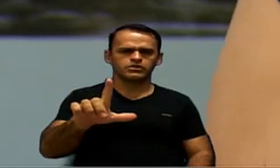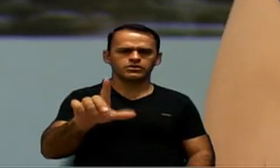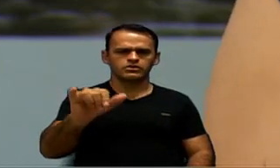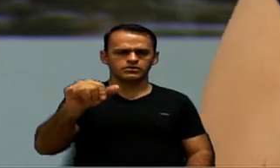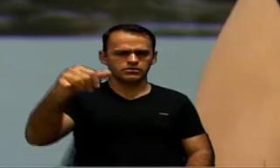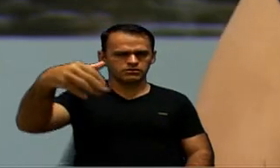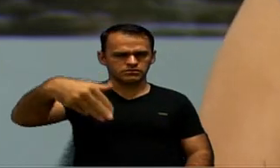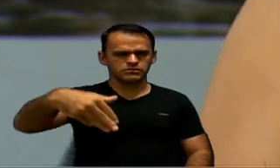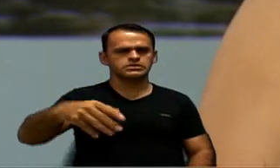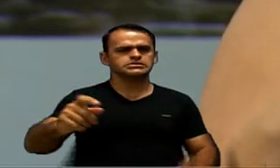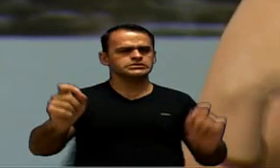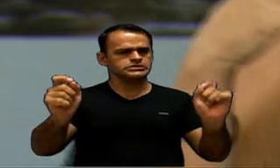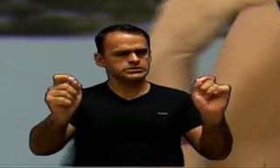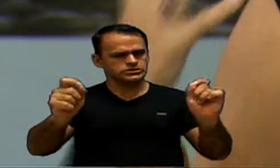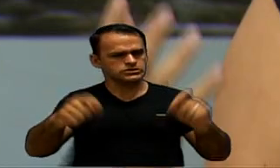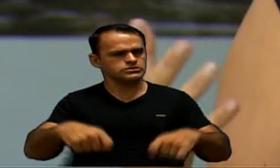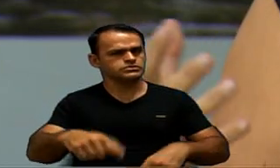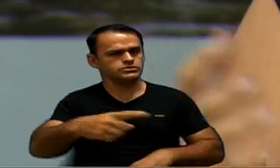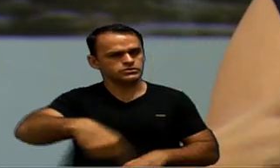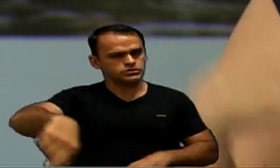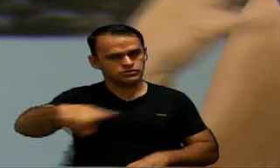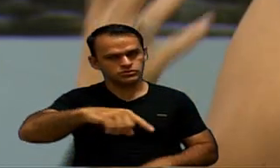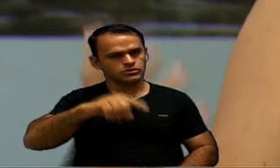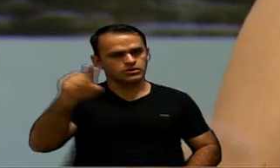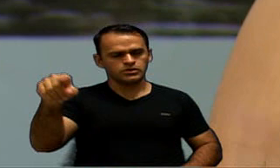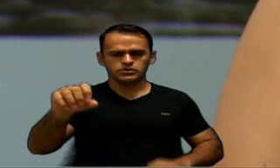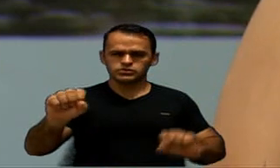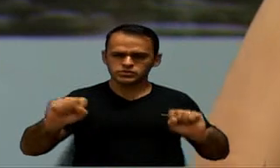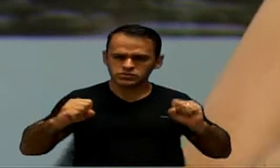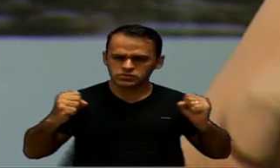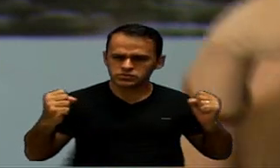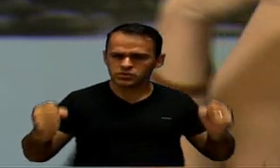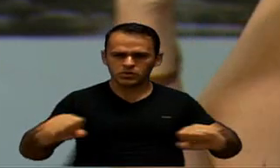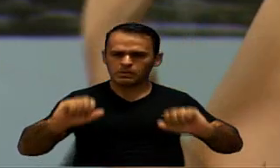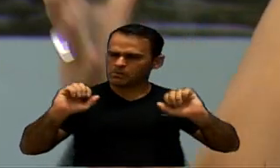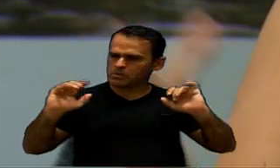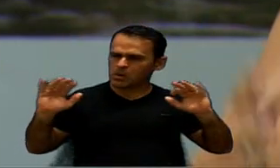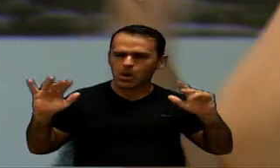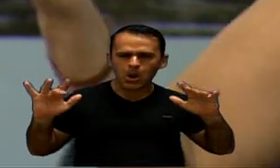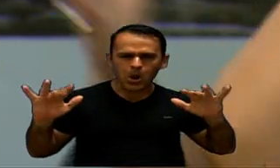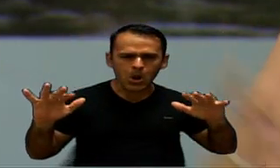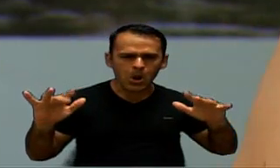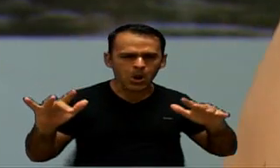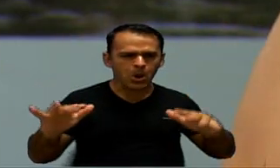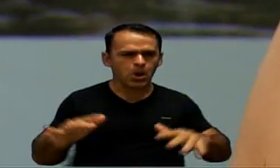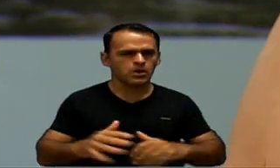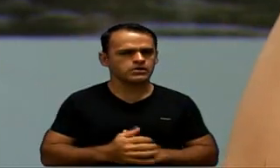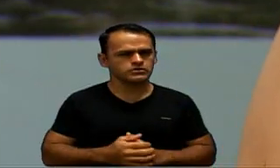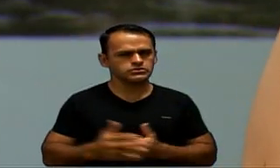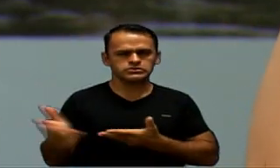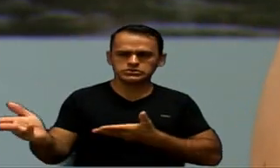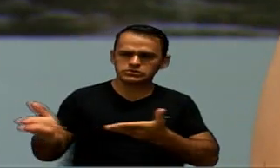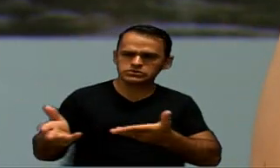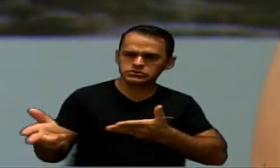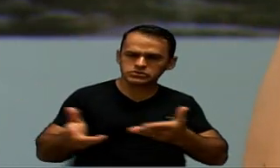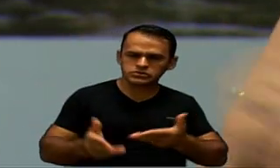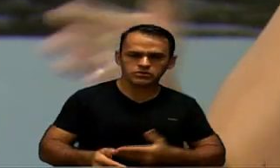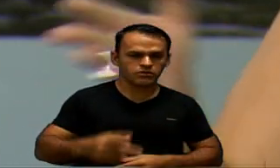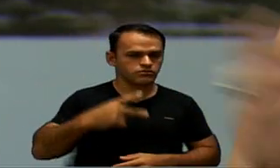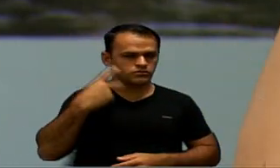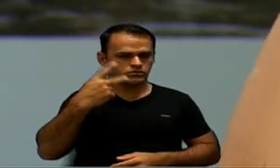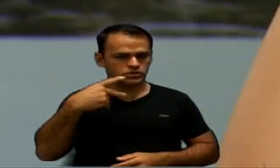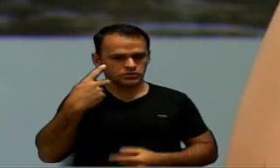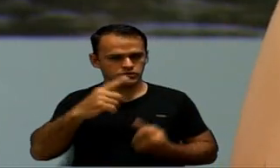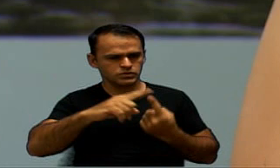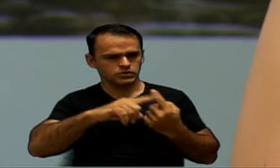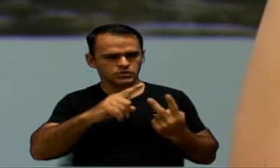DDM, que a gente vai fazer lá um abraço solidário, a gente vai ter, quero já convidando a presença das duas vereadoras, de